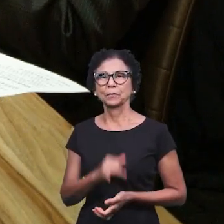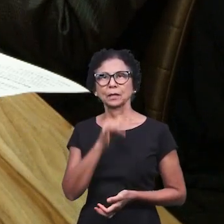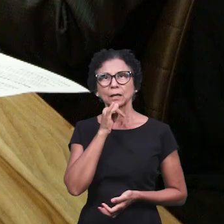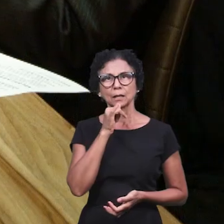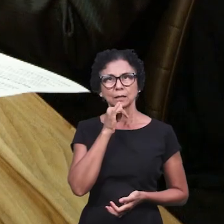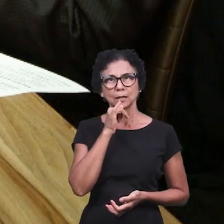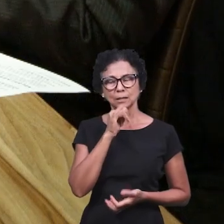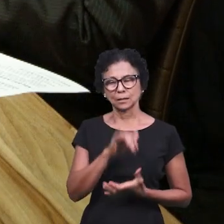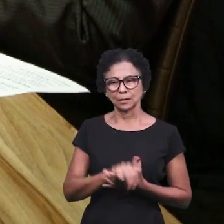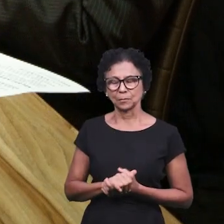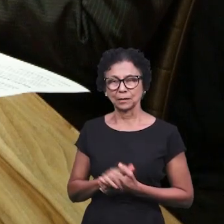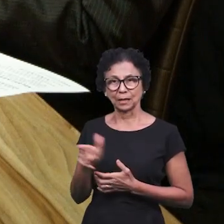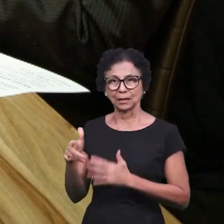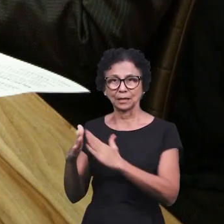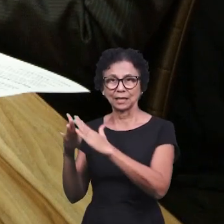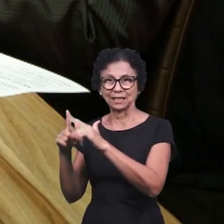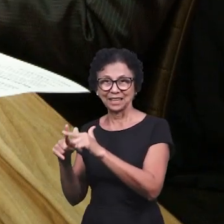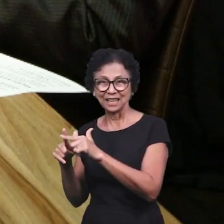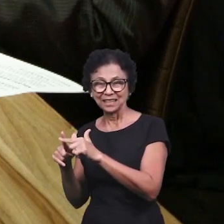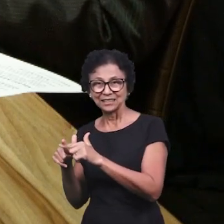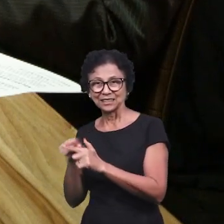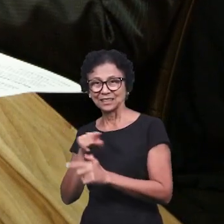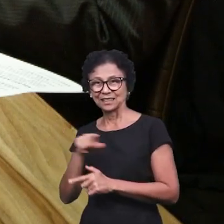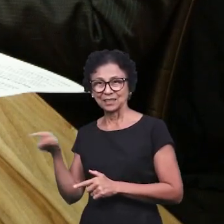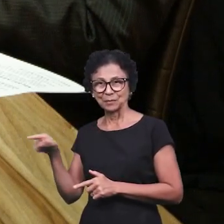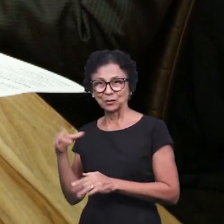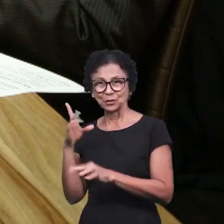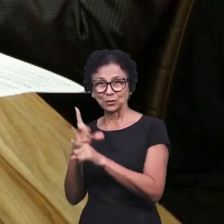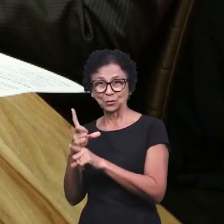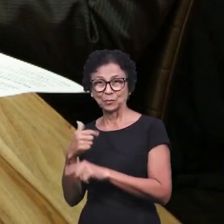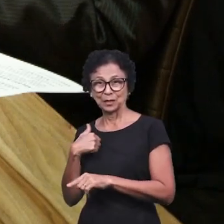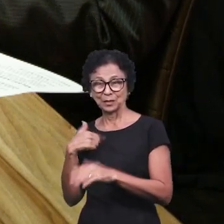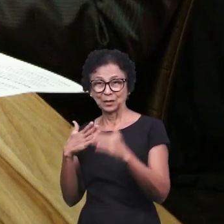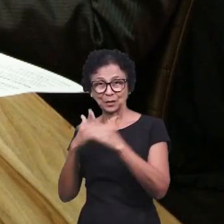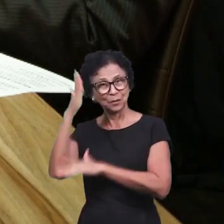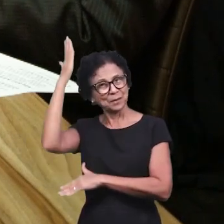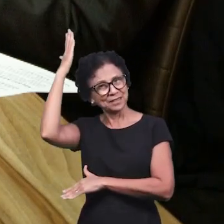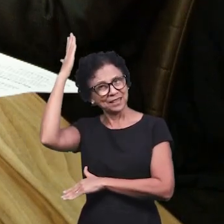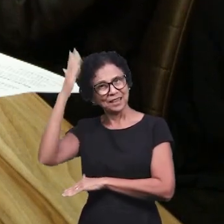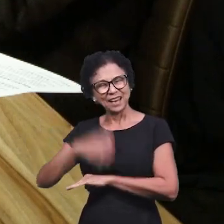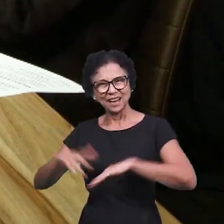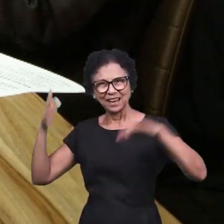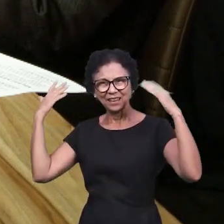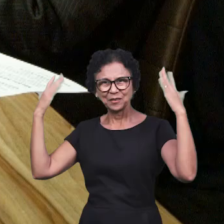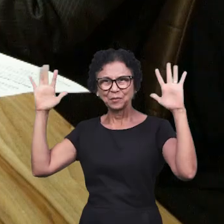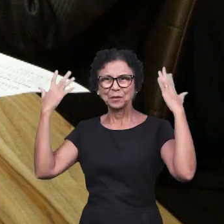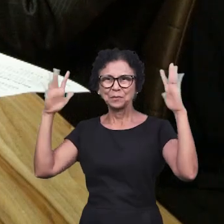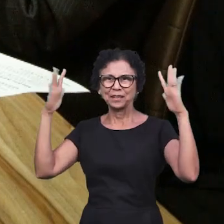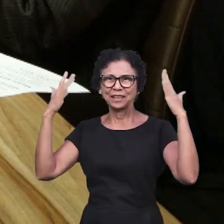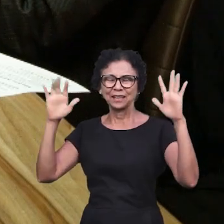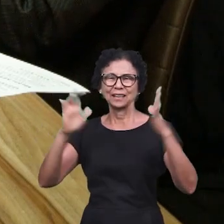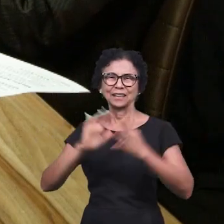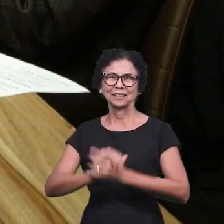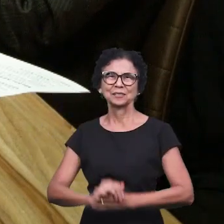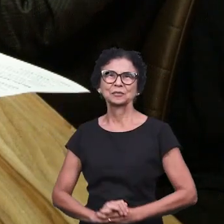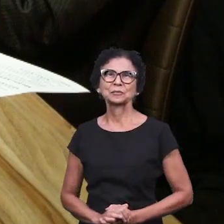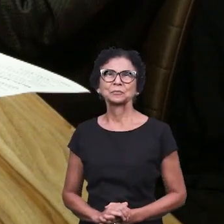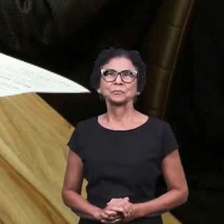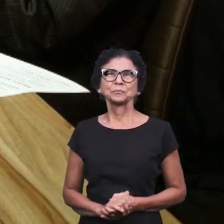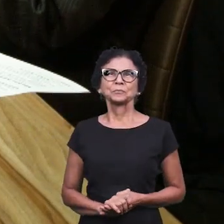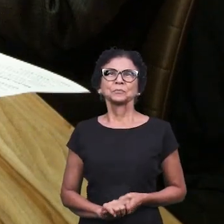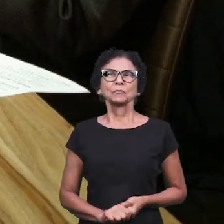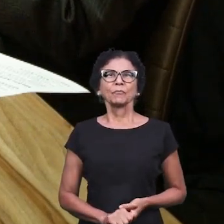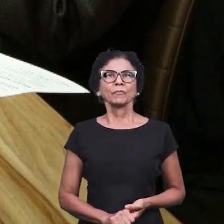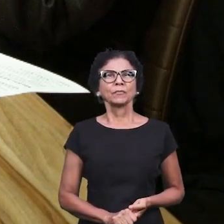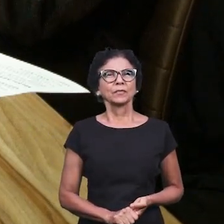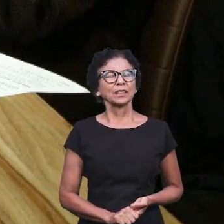igreja, por exemplo, os irmãos, quando eles ficaram sabendo, vamos comemorar, o Luiz vai pagar uma pizza, aquela comemoração, né?